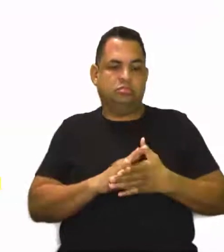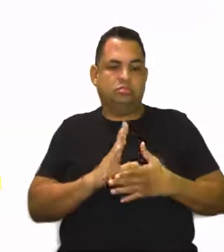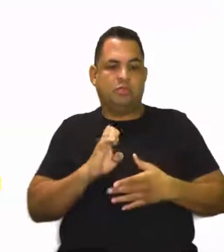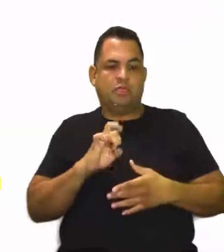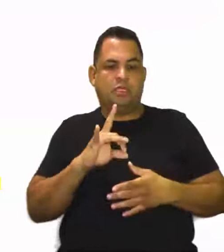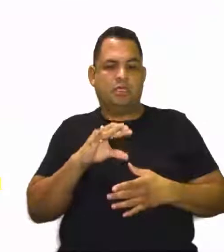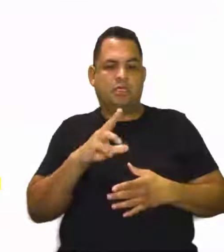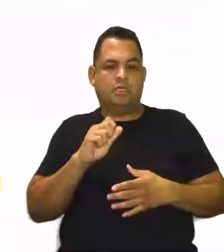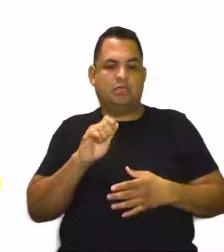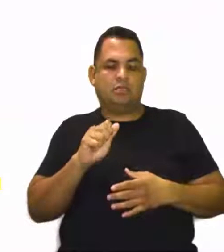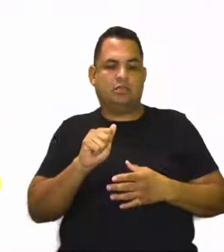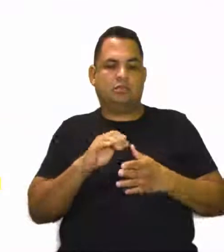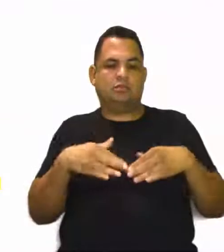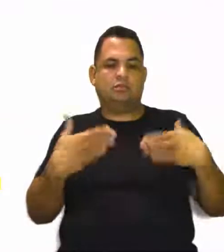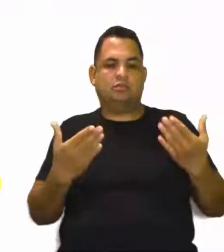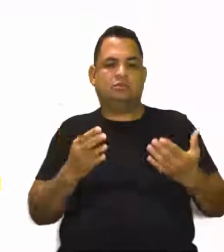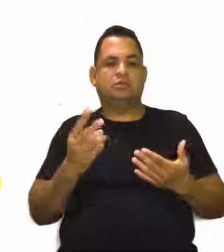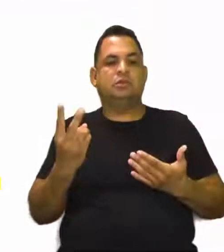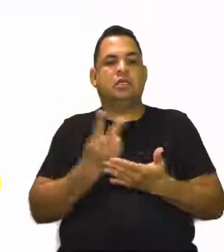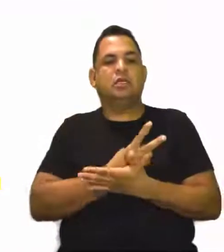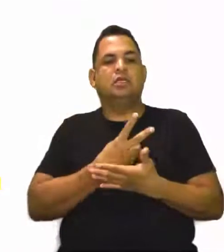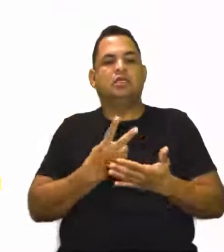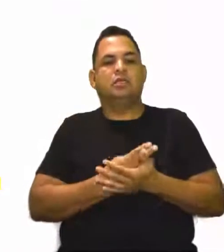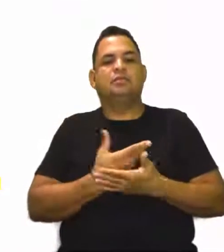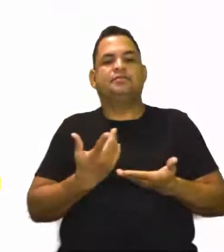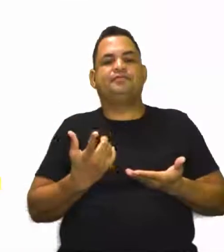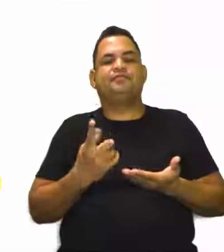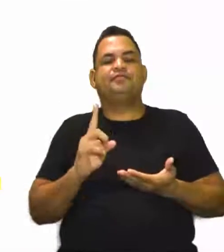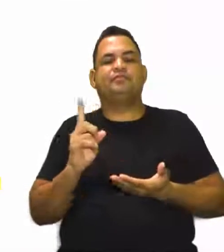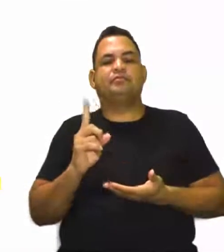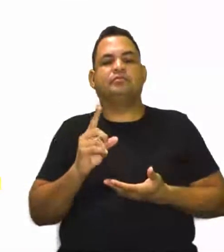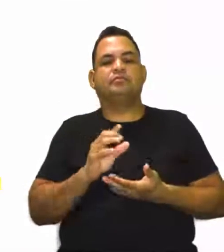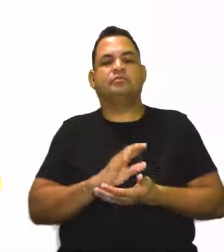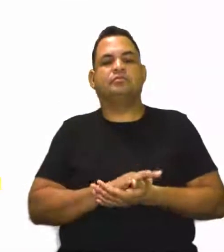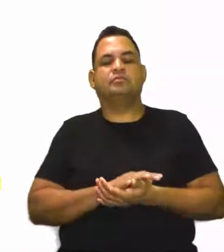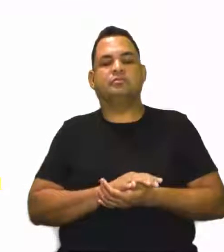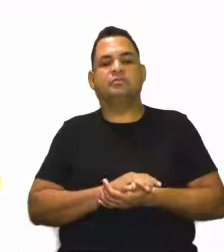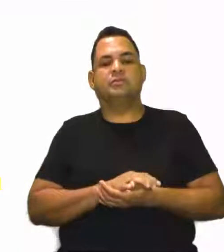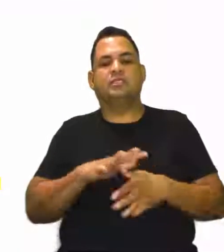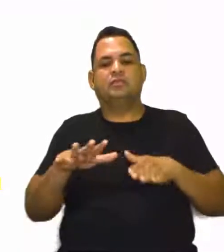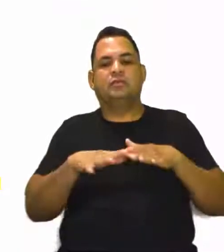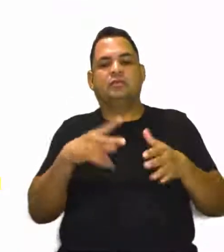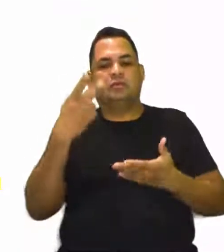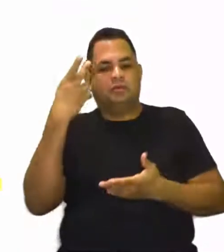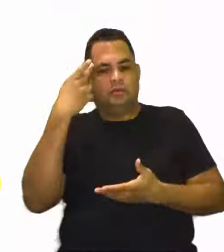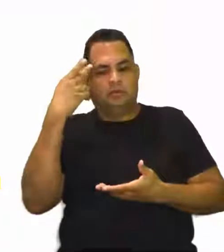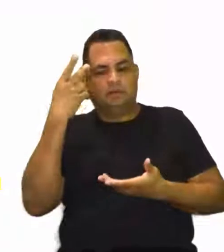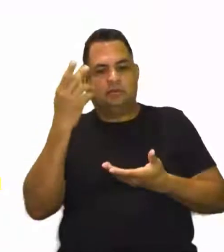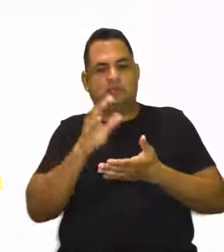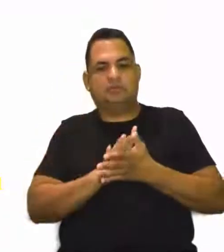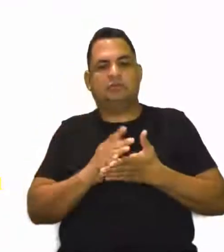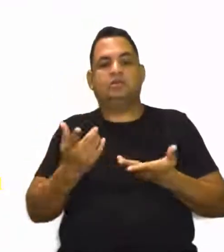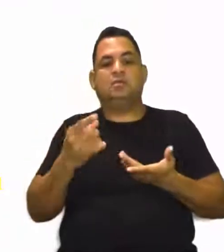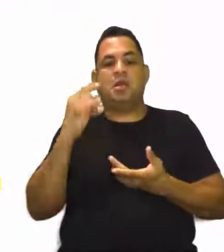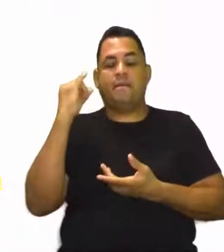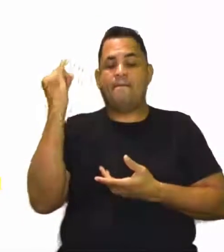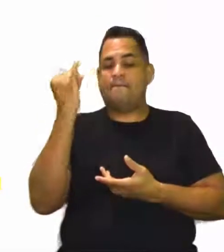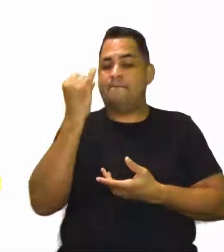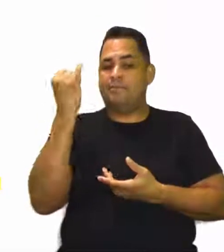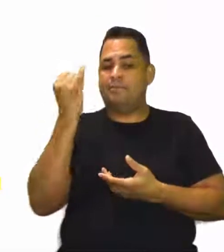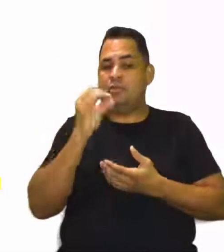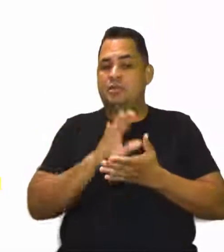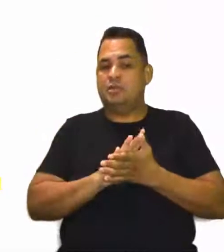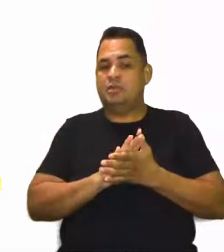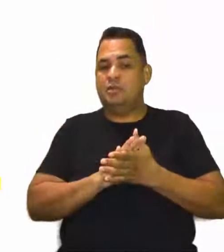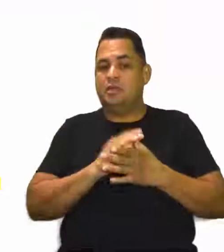como sobrecarga. Então, essa está incorreta por quê? Porque eu vou considerar os movimentos naturais e eu vou considerar também os